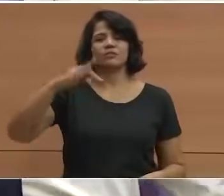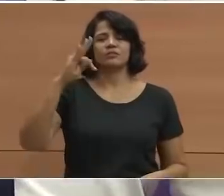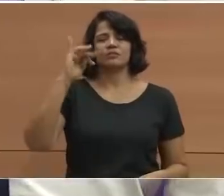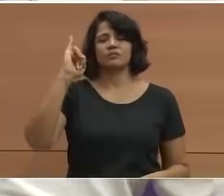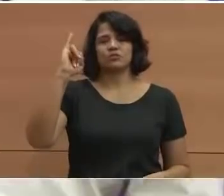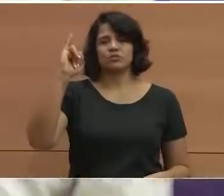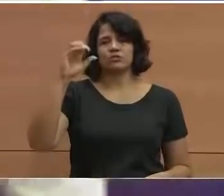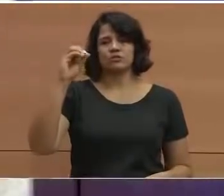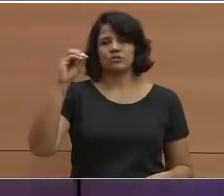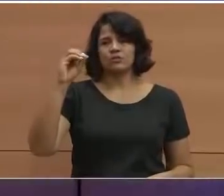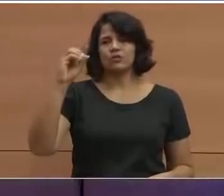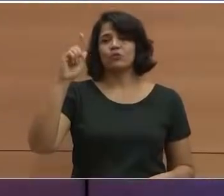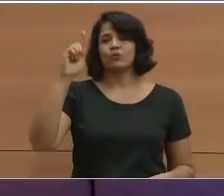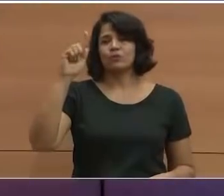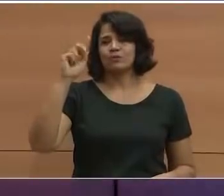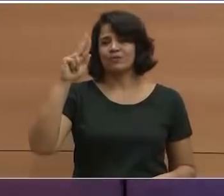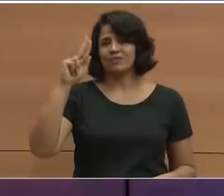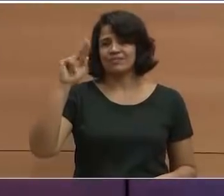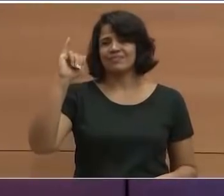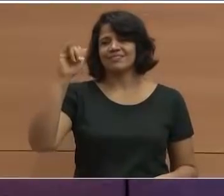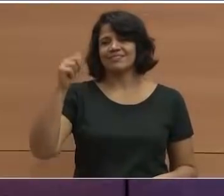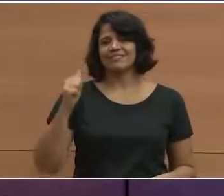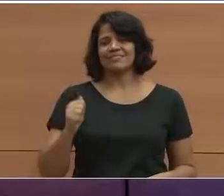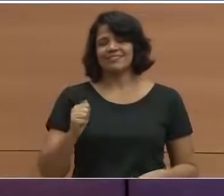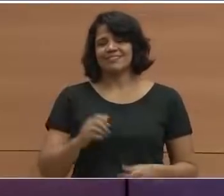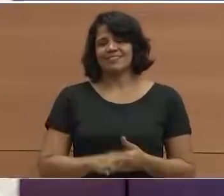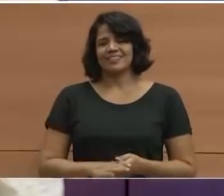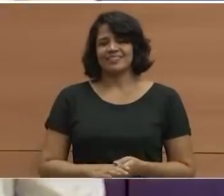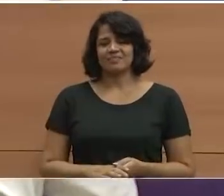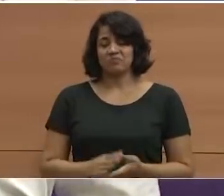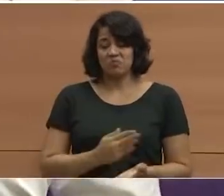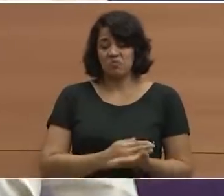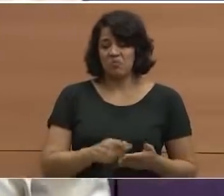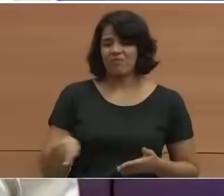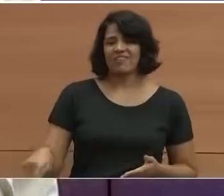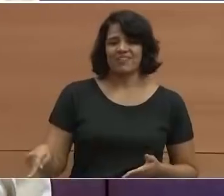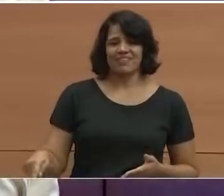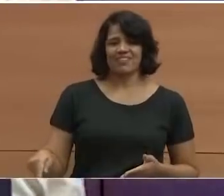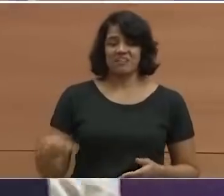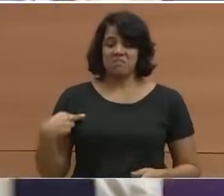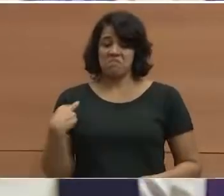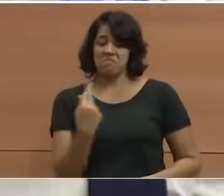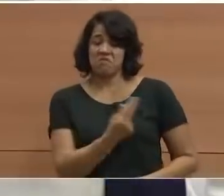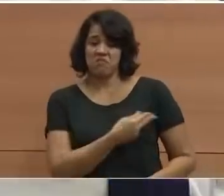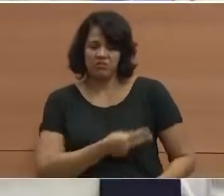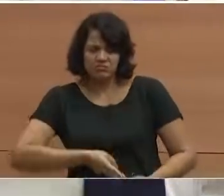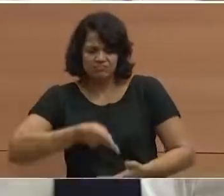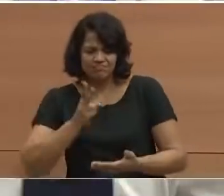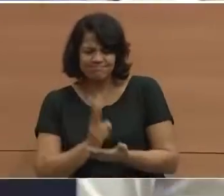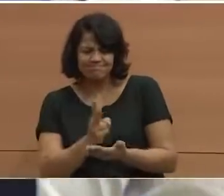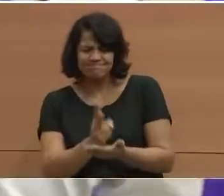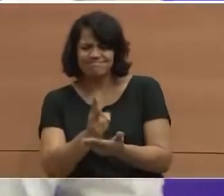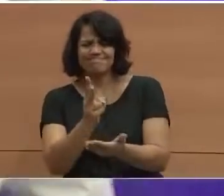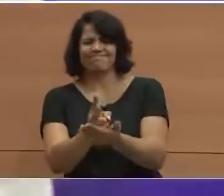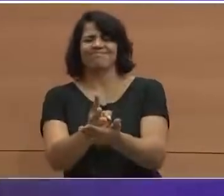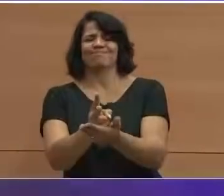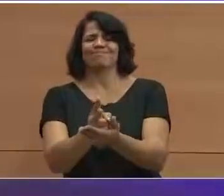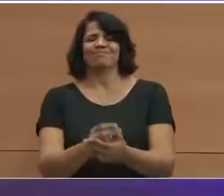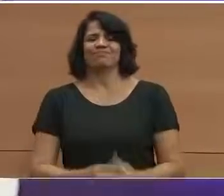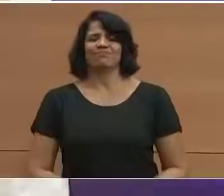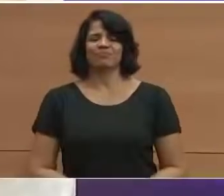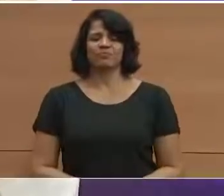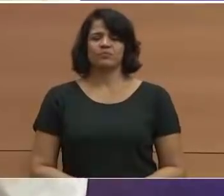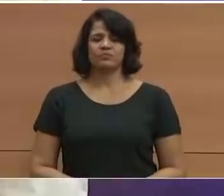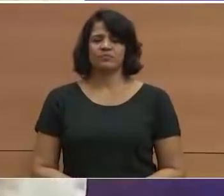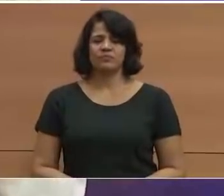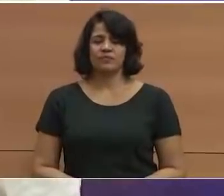E nós estamos dando essa continuidade. Eles pagaram um preço alto por causa desse evangelho. E